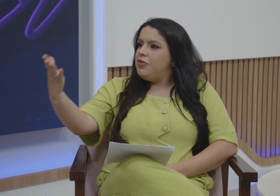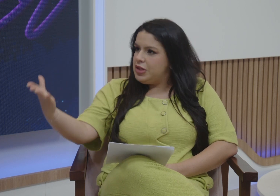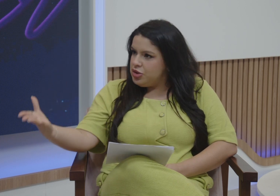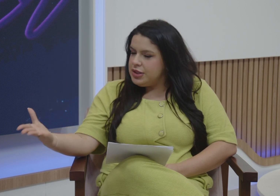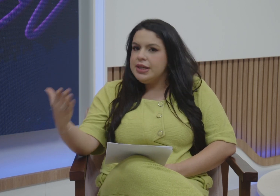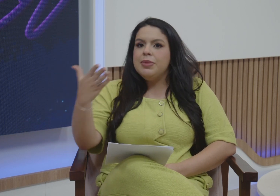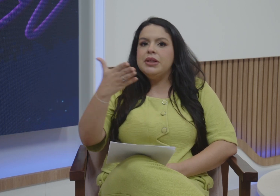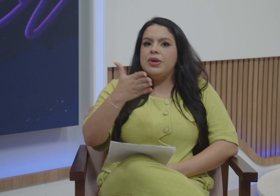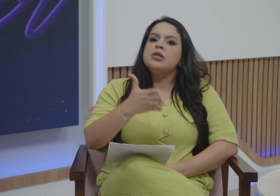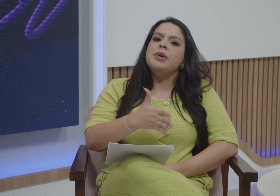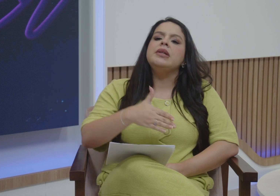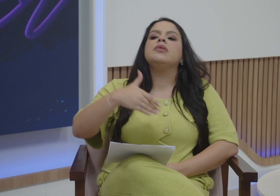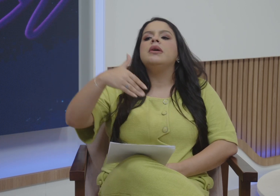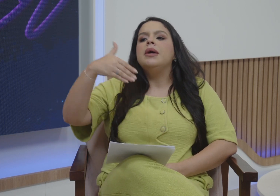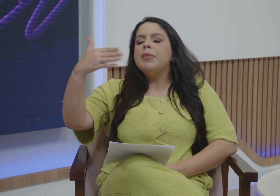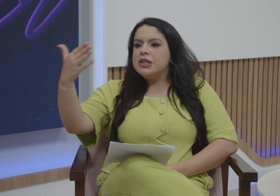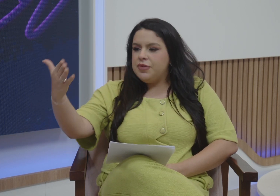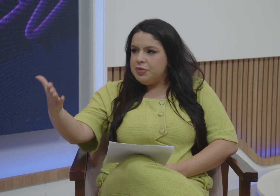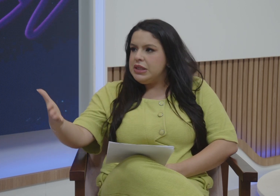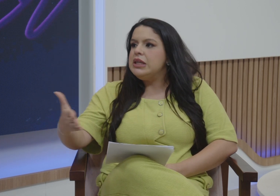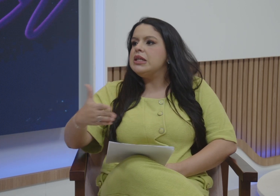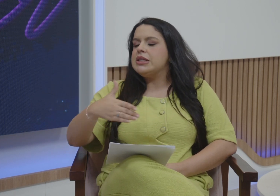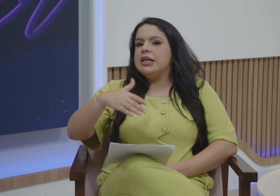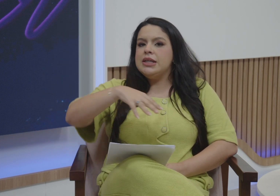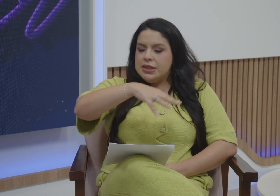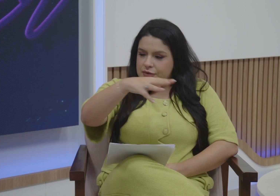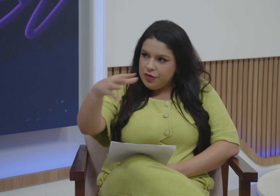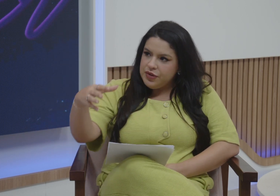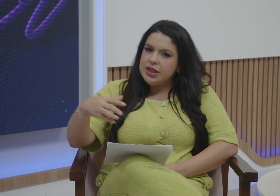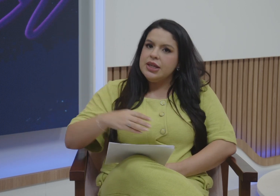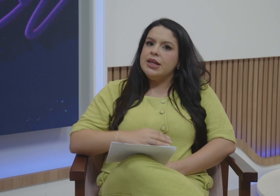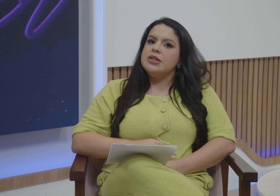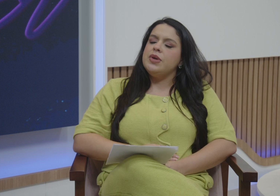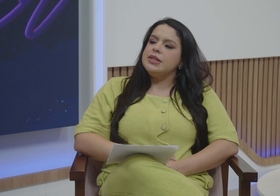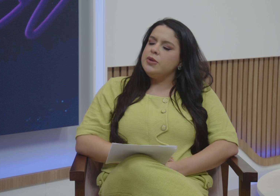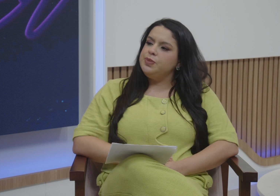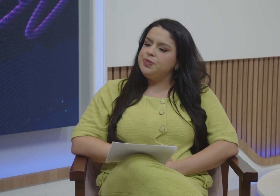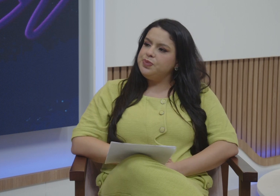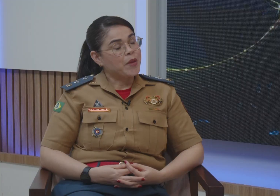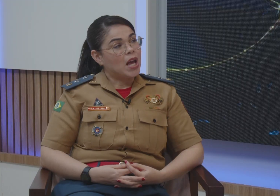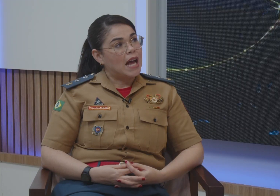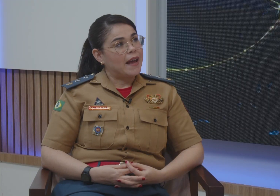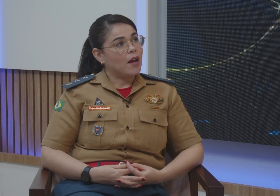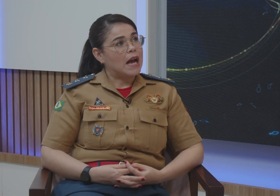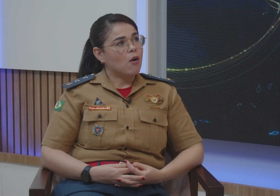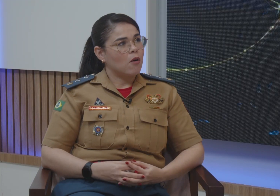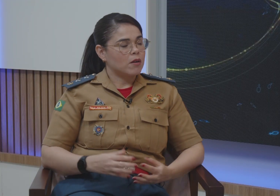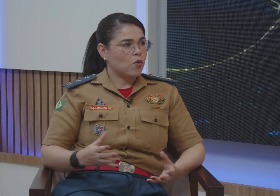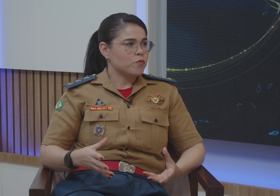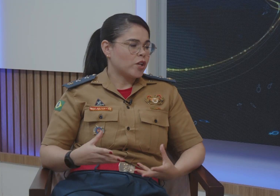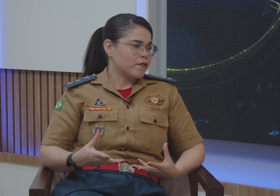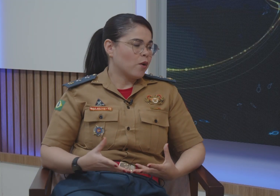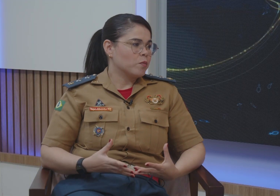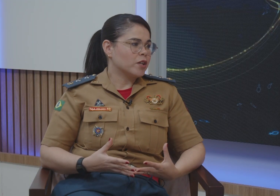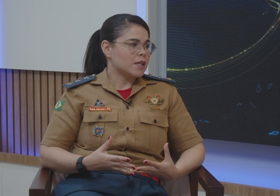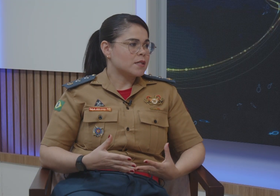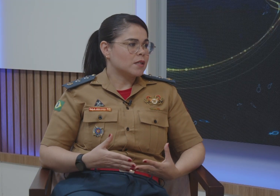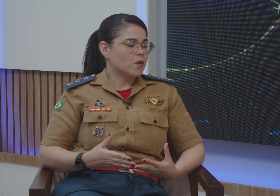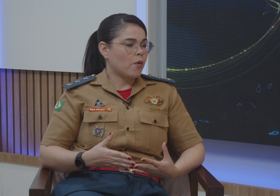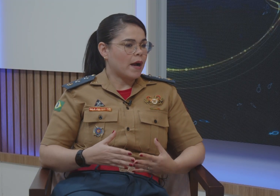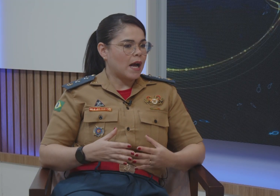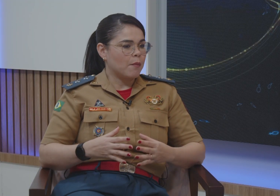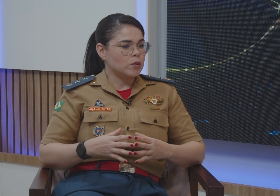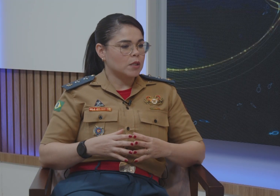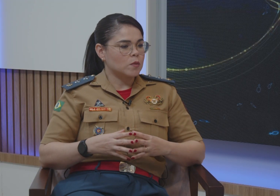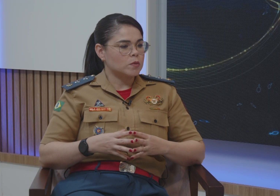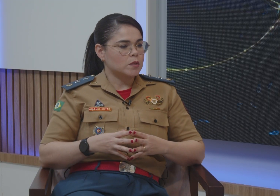também, como você disse, tem que manter o respeito para as famílias, né, que estão envolvidas naquela situação. Agora, como chefe da comunicação,